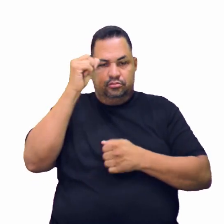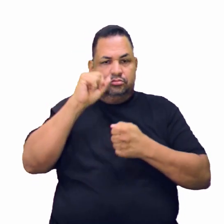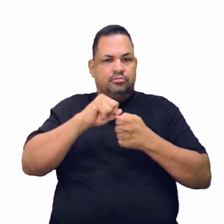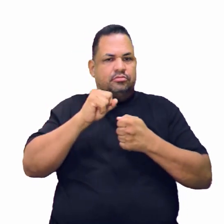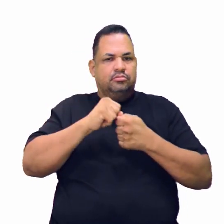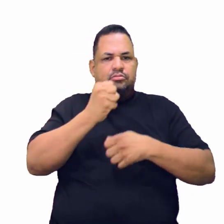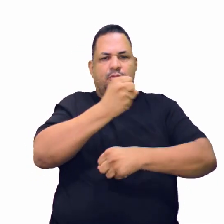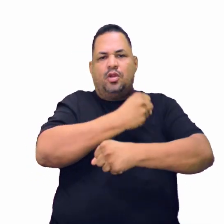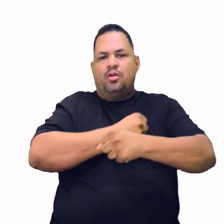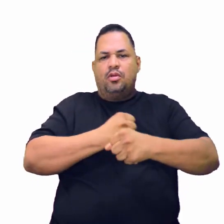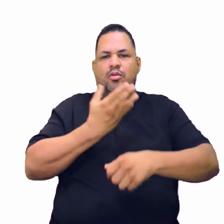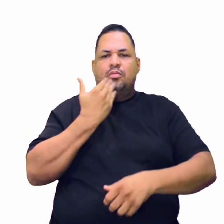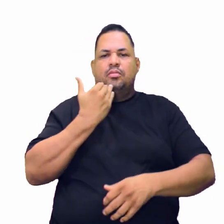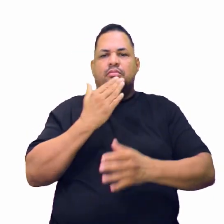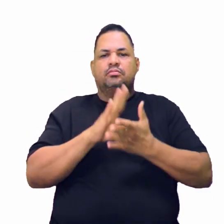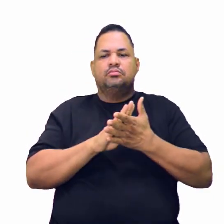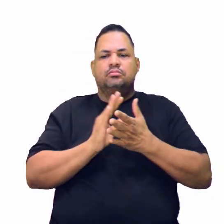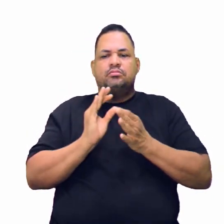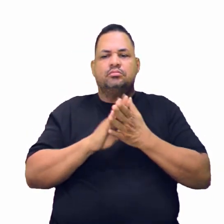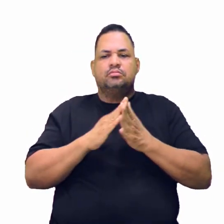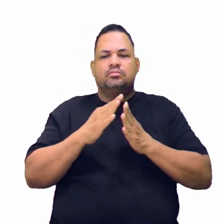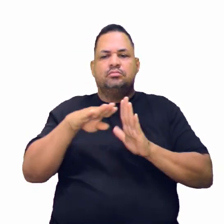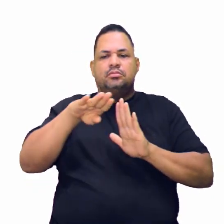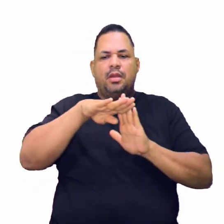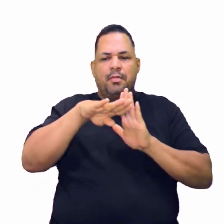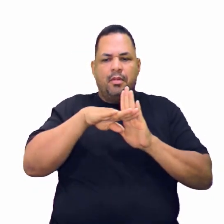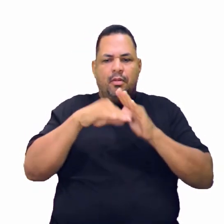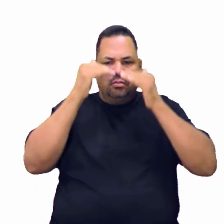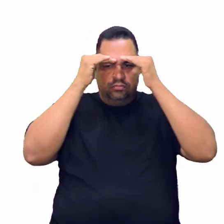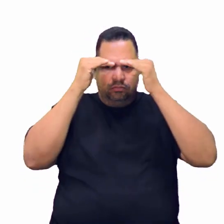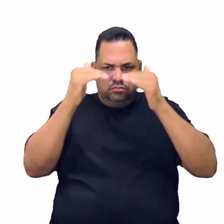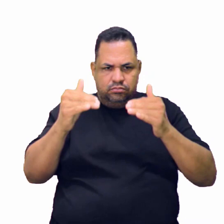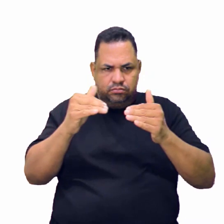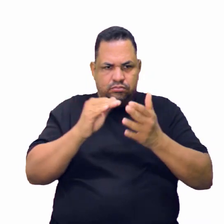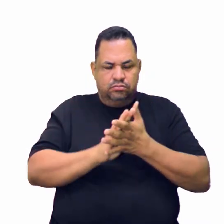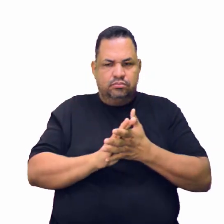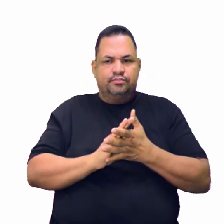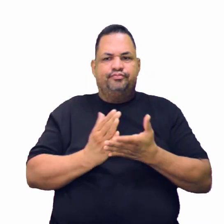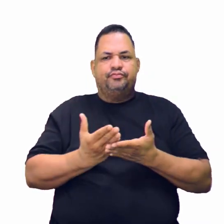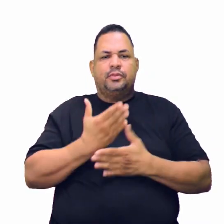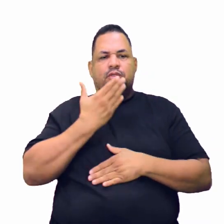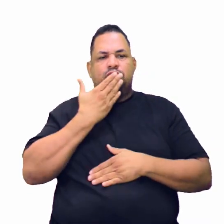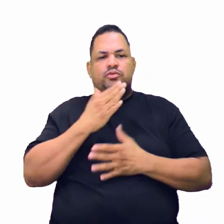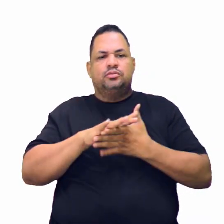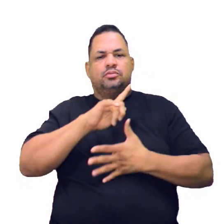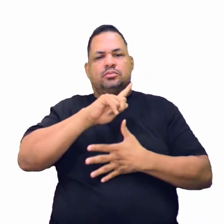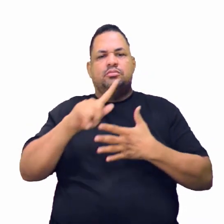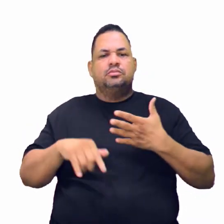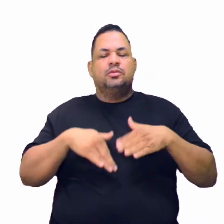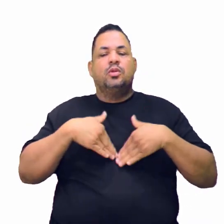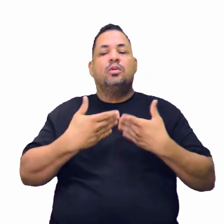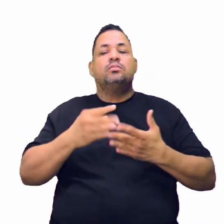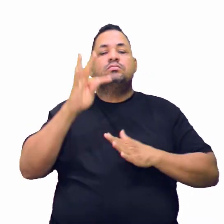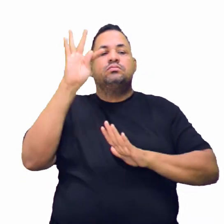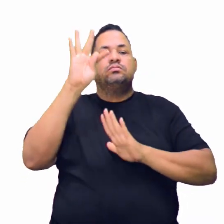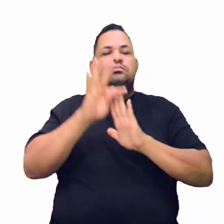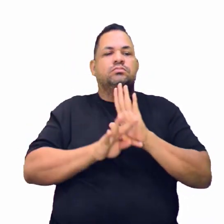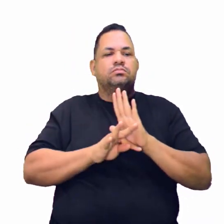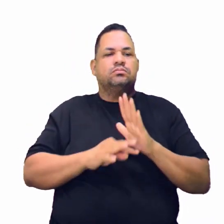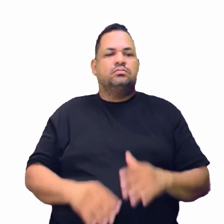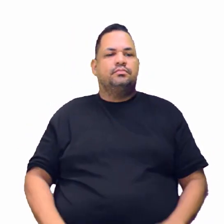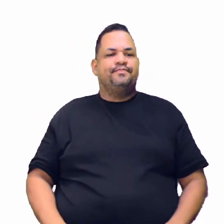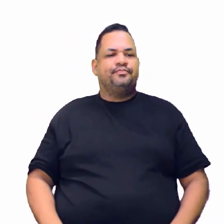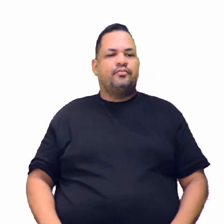algo, seguindo um passo a passo. Esse tipo de gênero pertence aos textos,